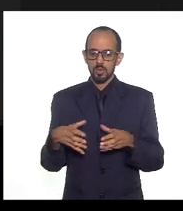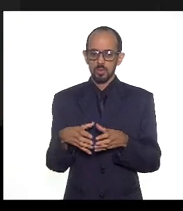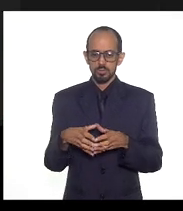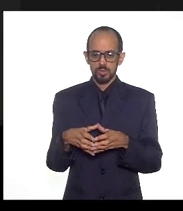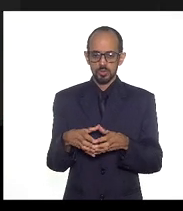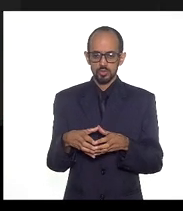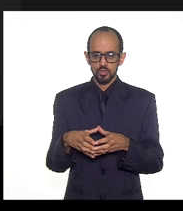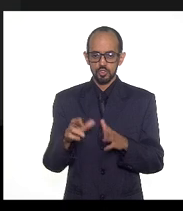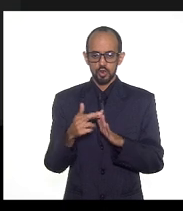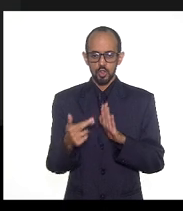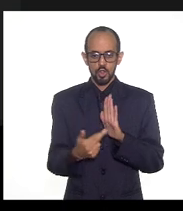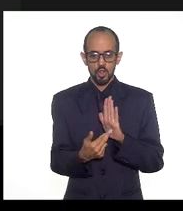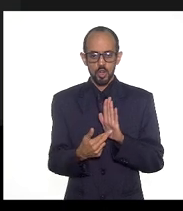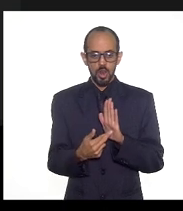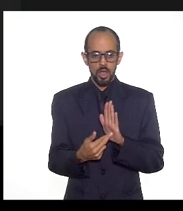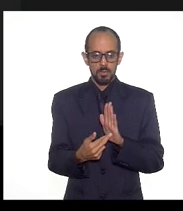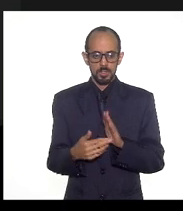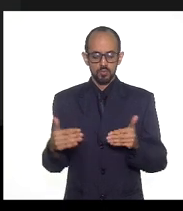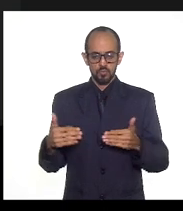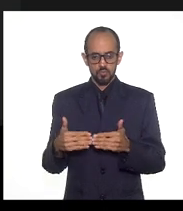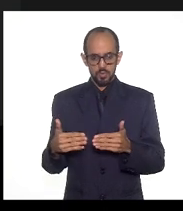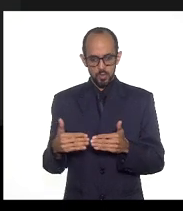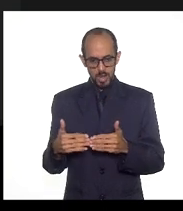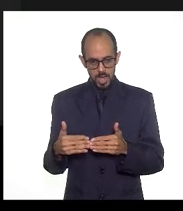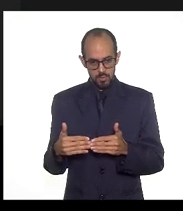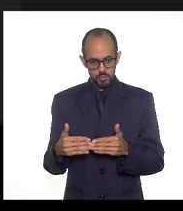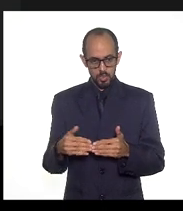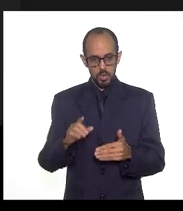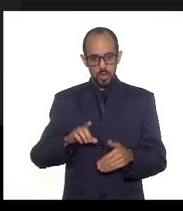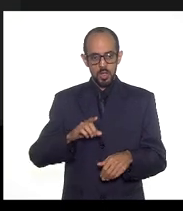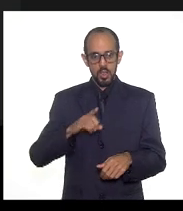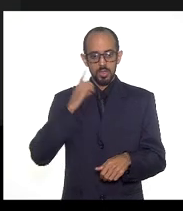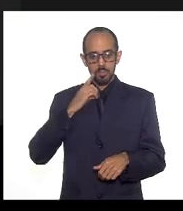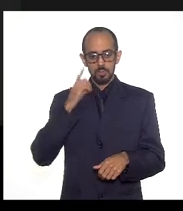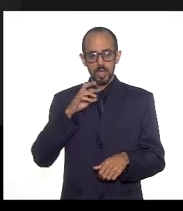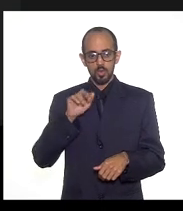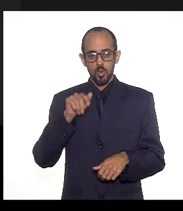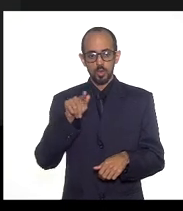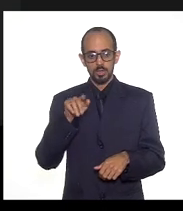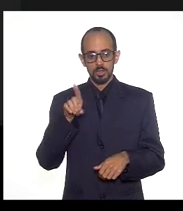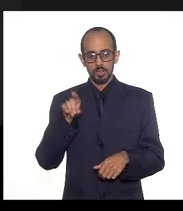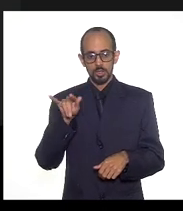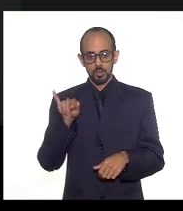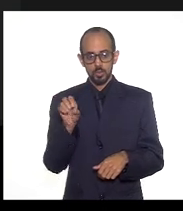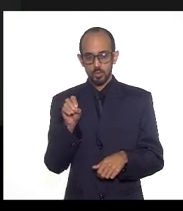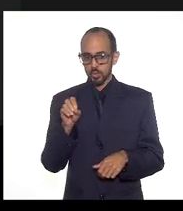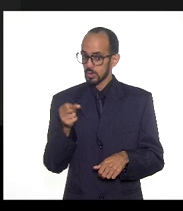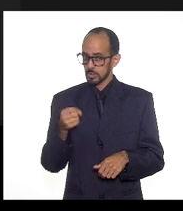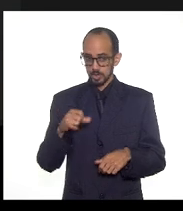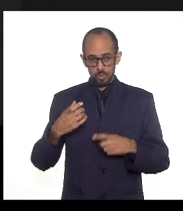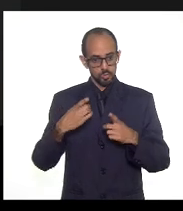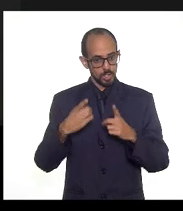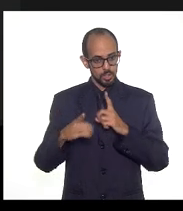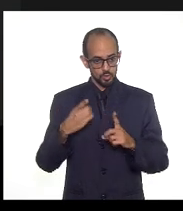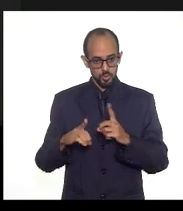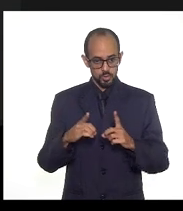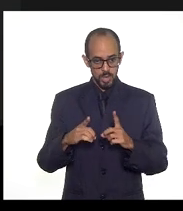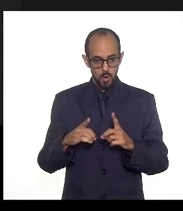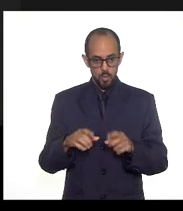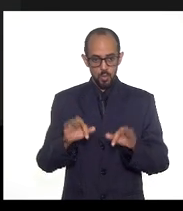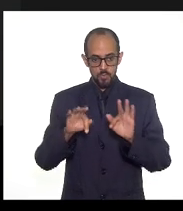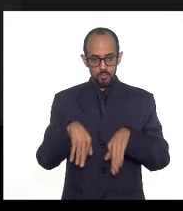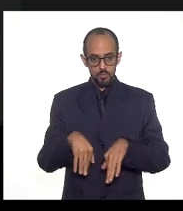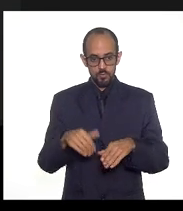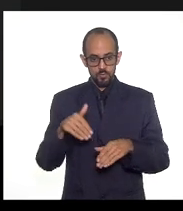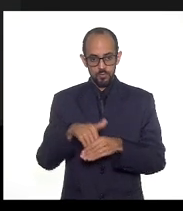Proposições Externas. É favorável. Relator, deputado Rodrigo Bacelar. Em discussão. Não havendo quem queira discutir, encerrada a discussão, votação.